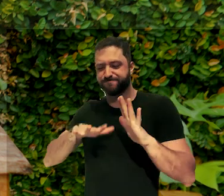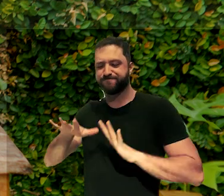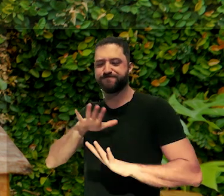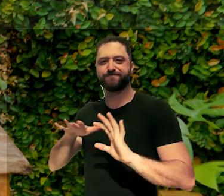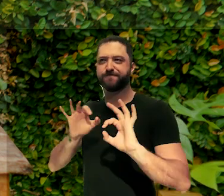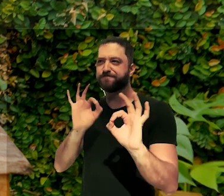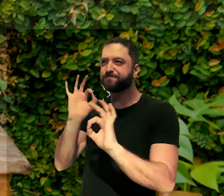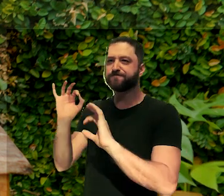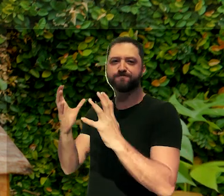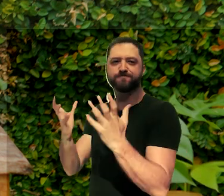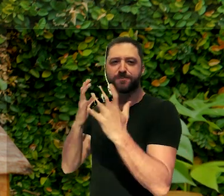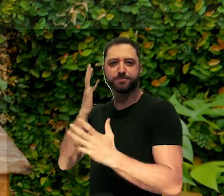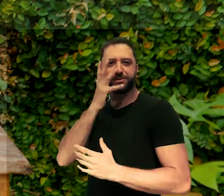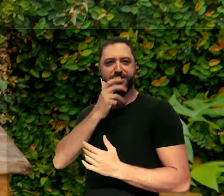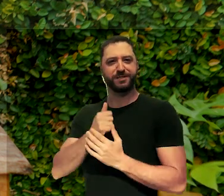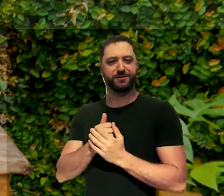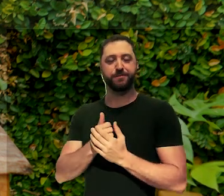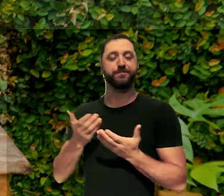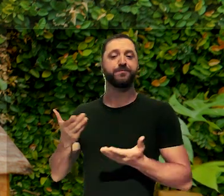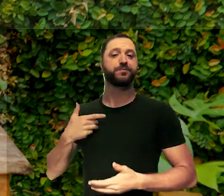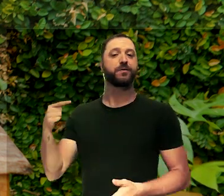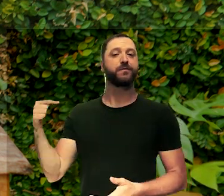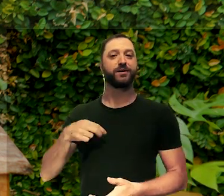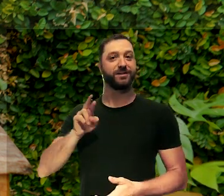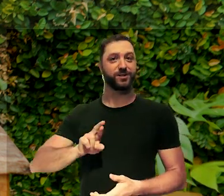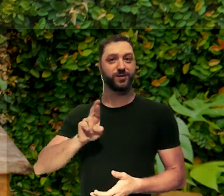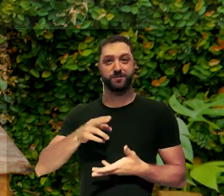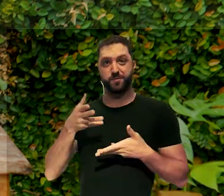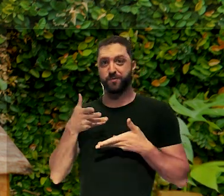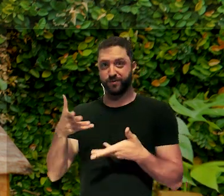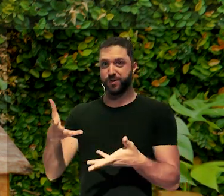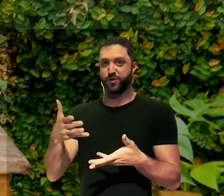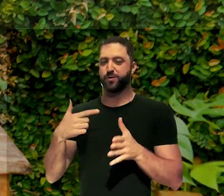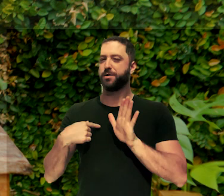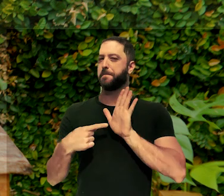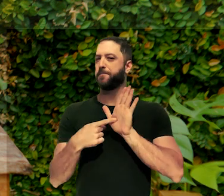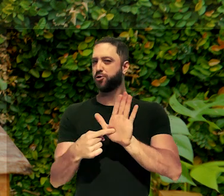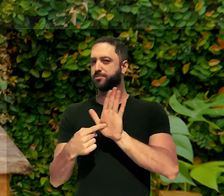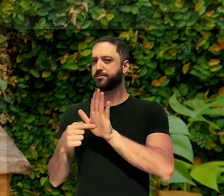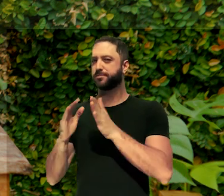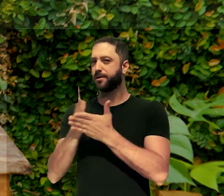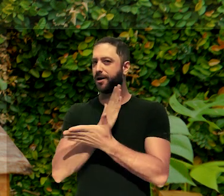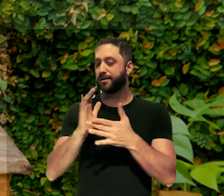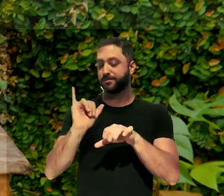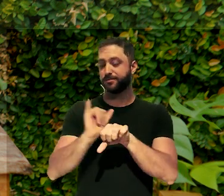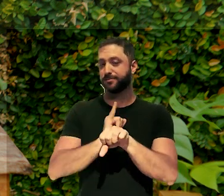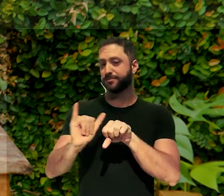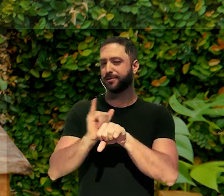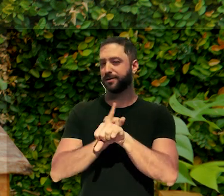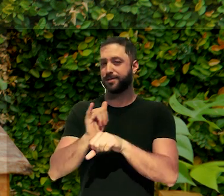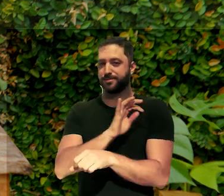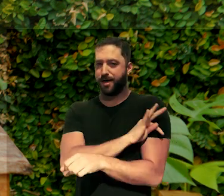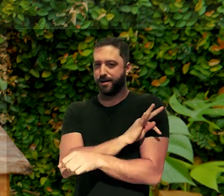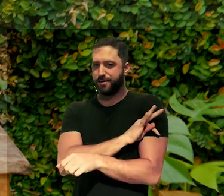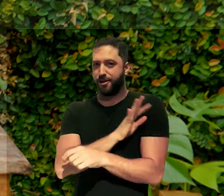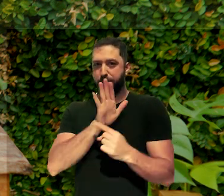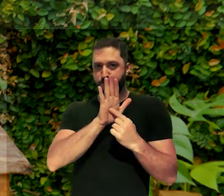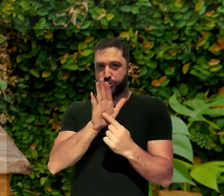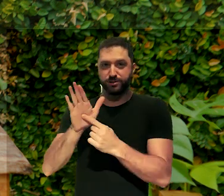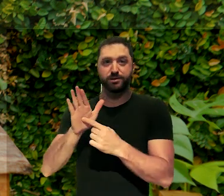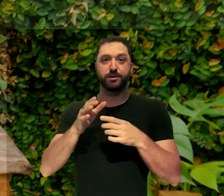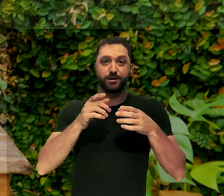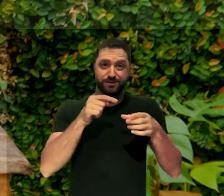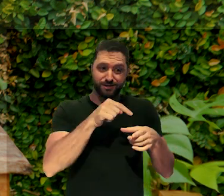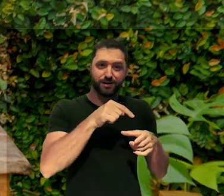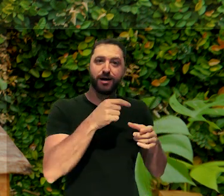E hoje vim aqui a convite do Descomplica Ressoar para mostrar para vocês algumas dicas e técnicas de como cultivar